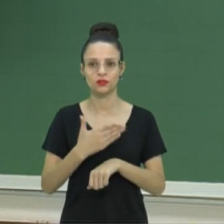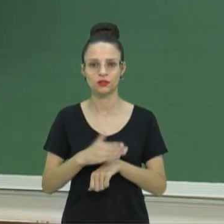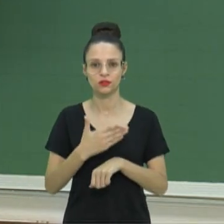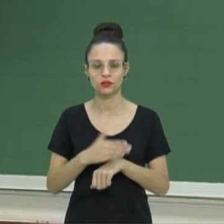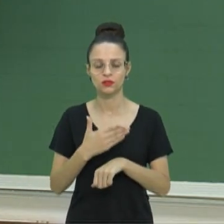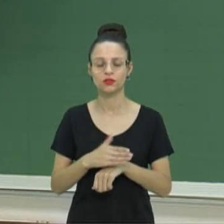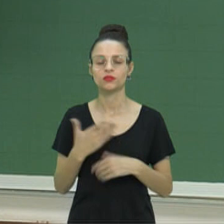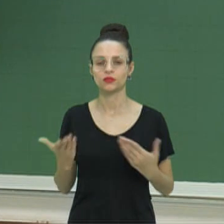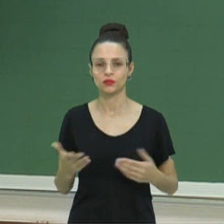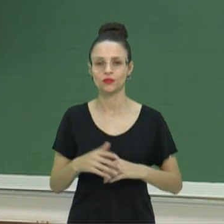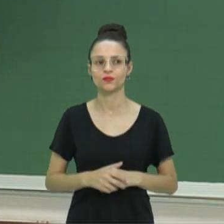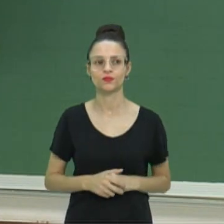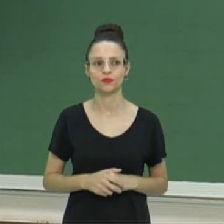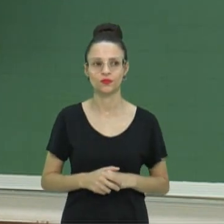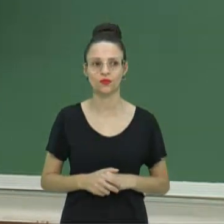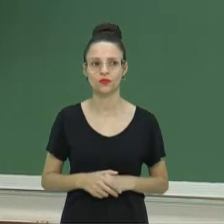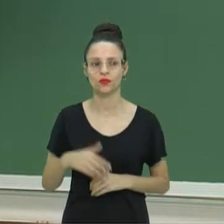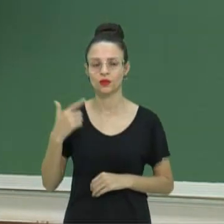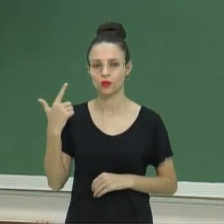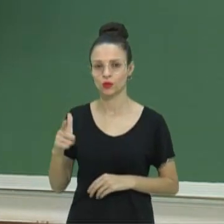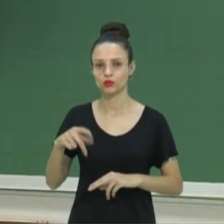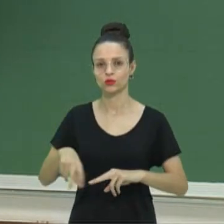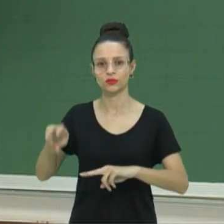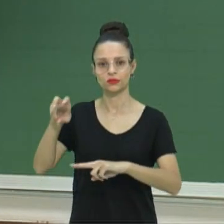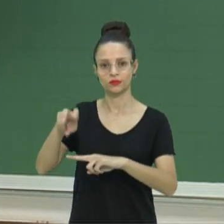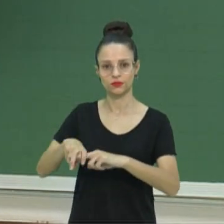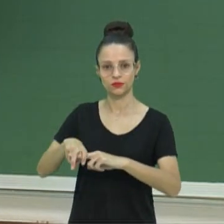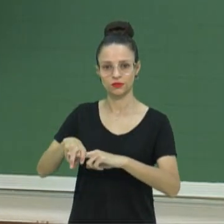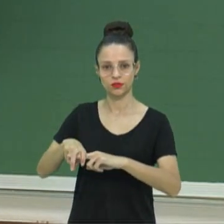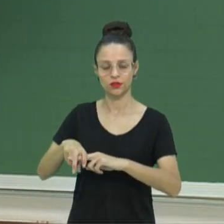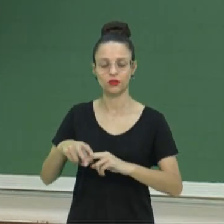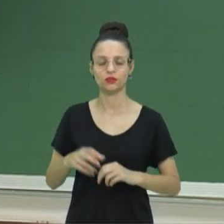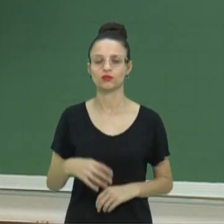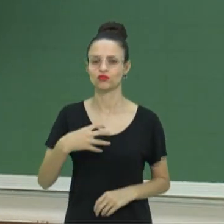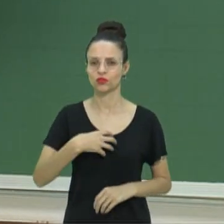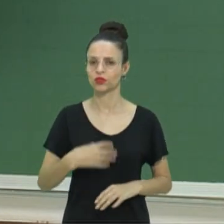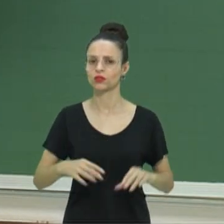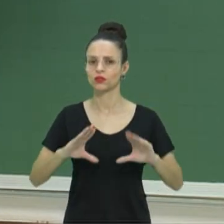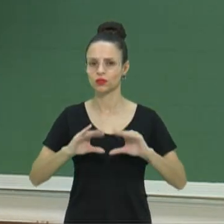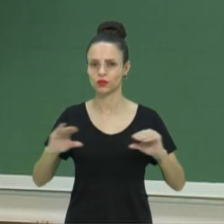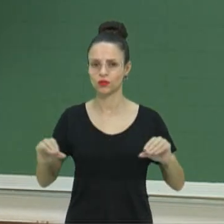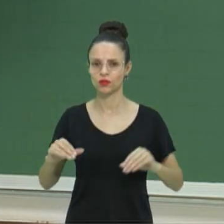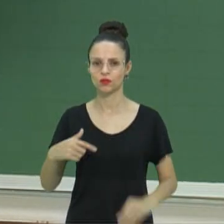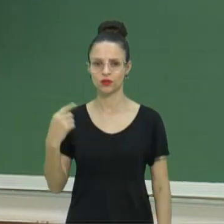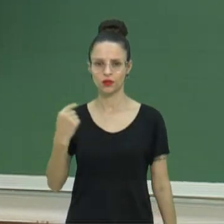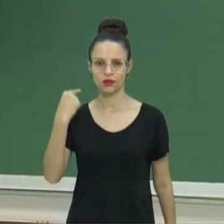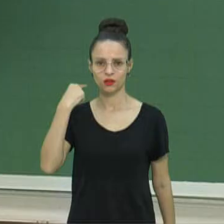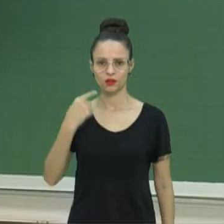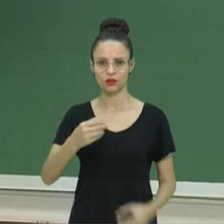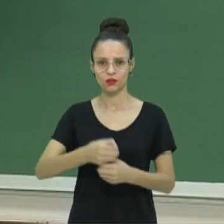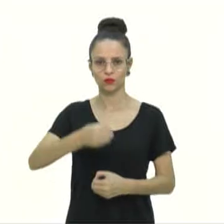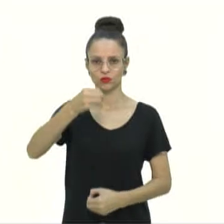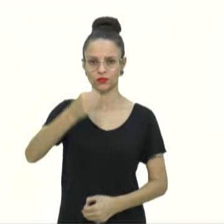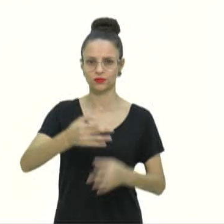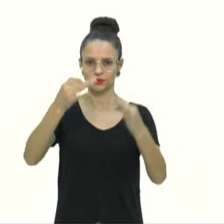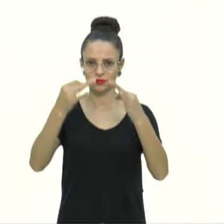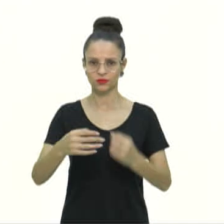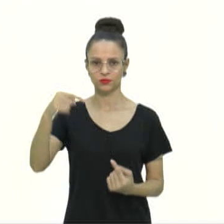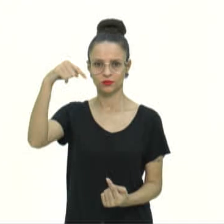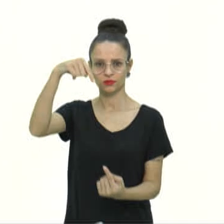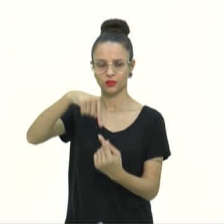deitado. O outro exercício nós vamos fazer sentado, então de forma confortável, com a coluna ereta,